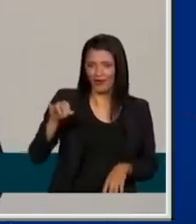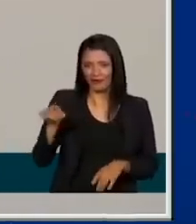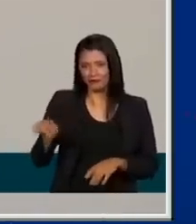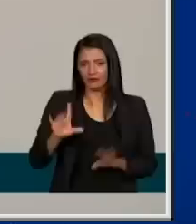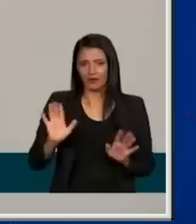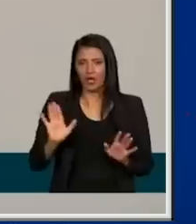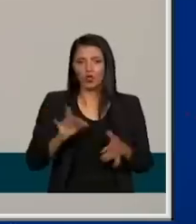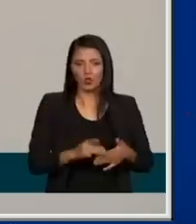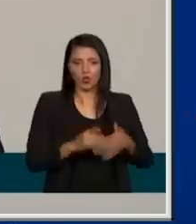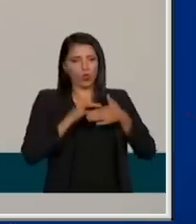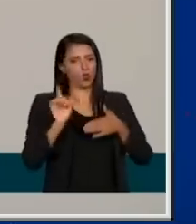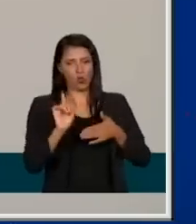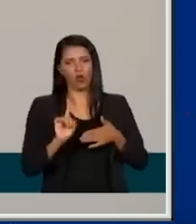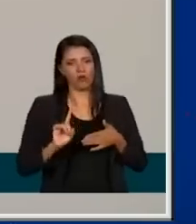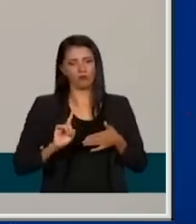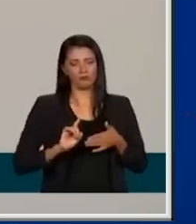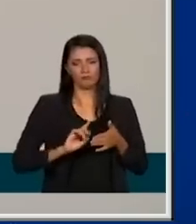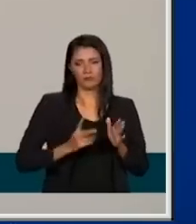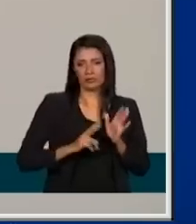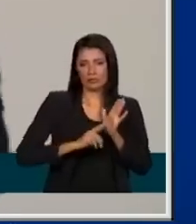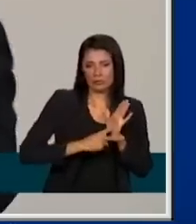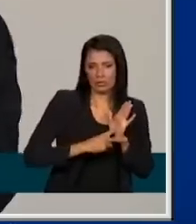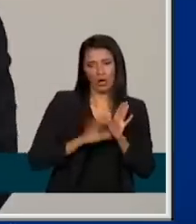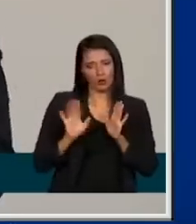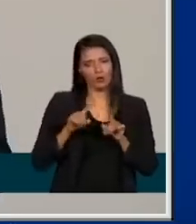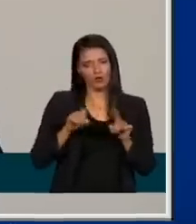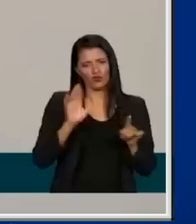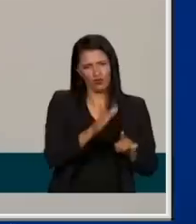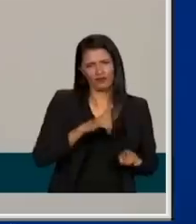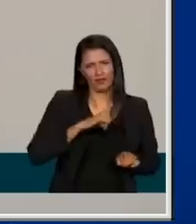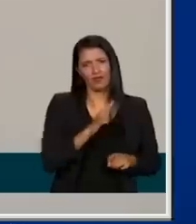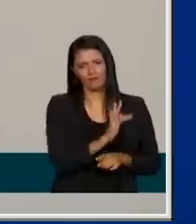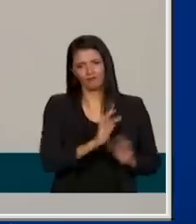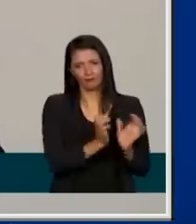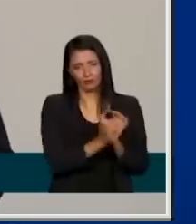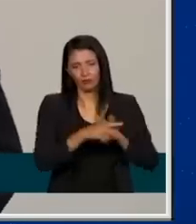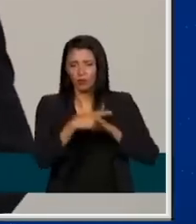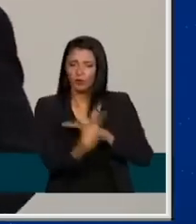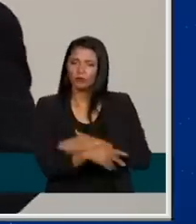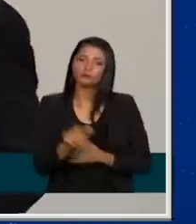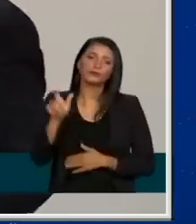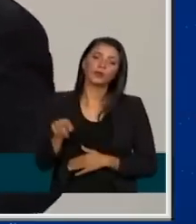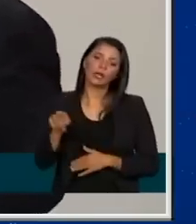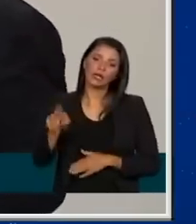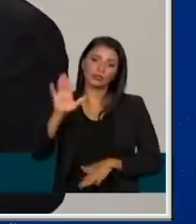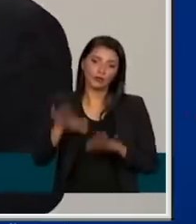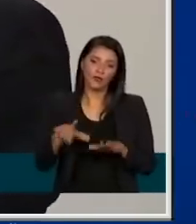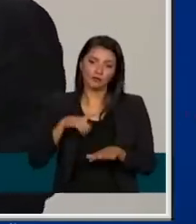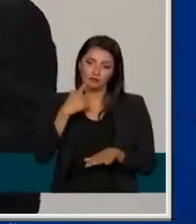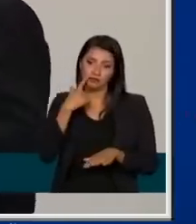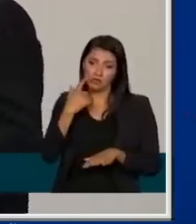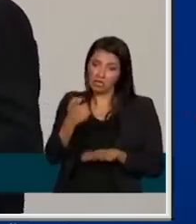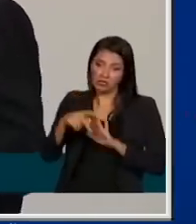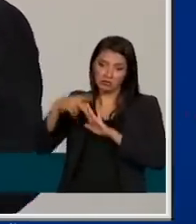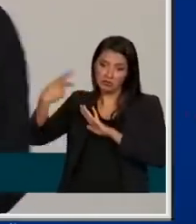militar aqui recebe por volta de 8.000 e o civil eu não tenho certeza mas é por volta de